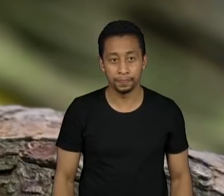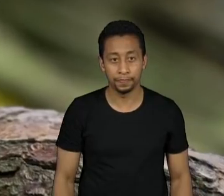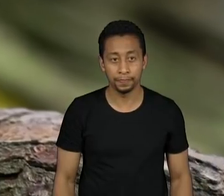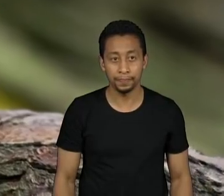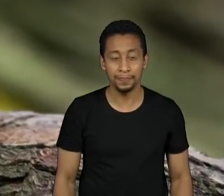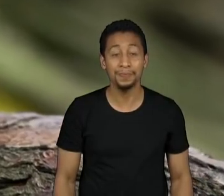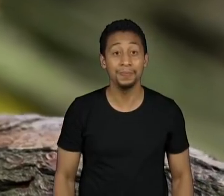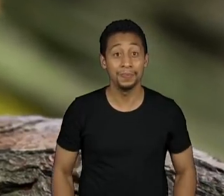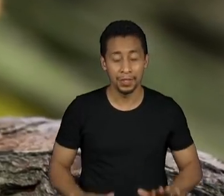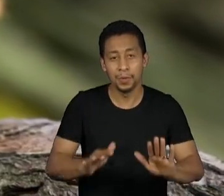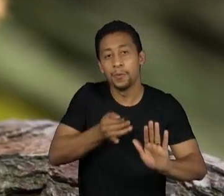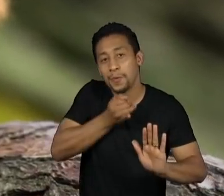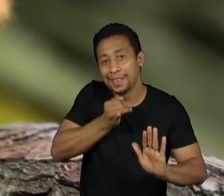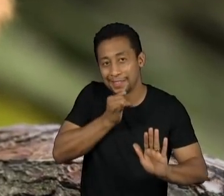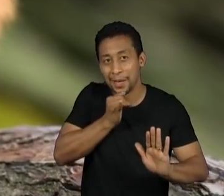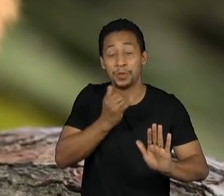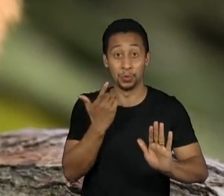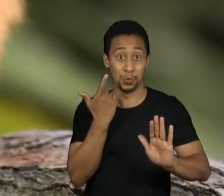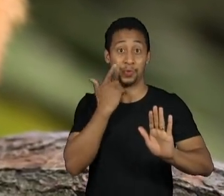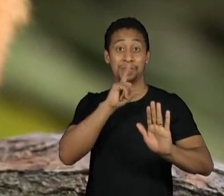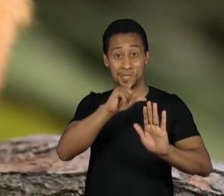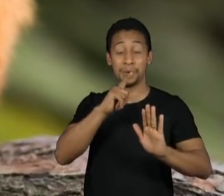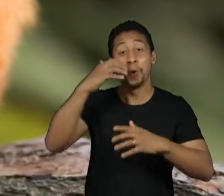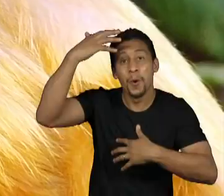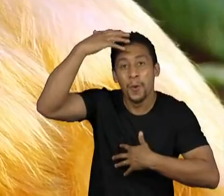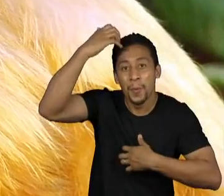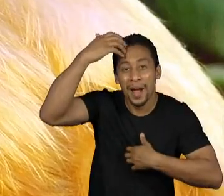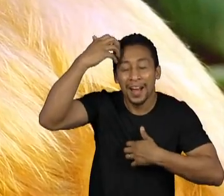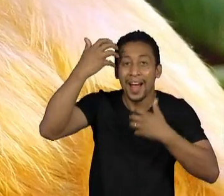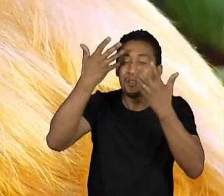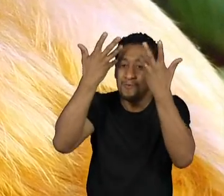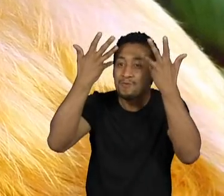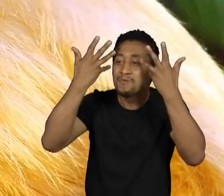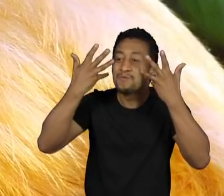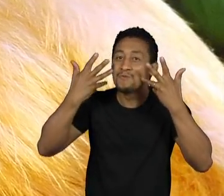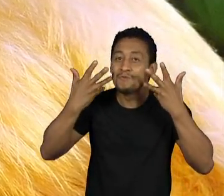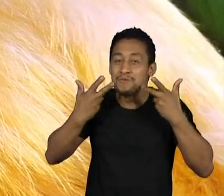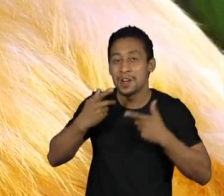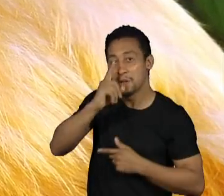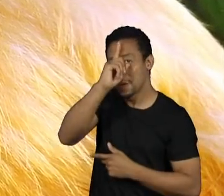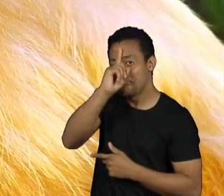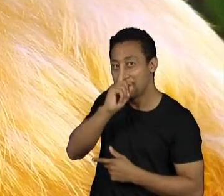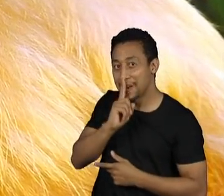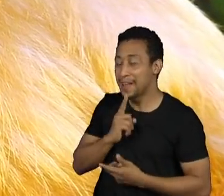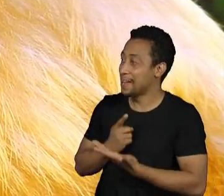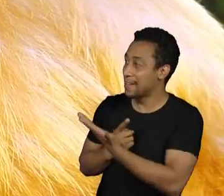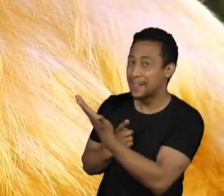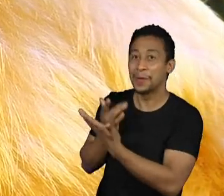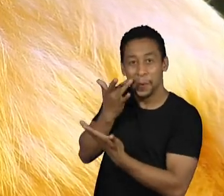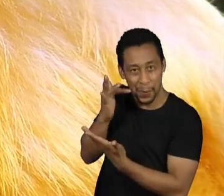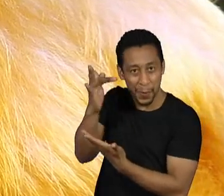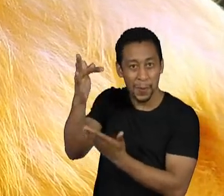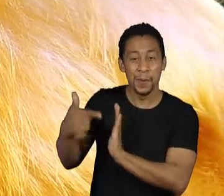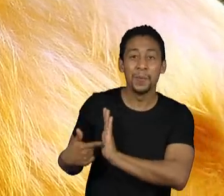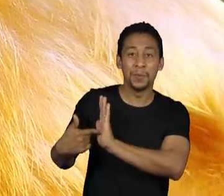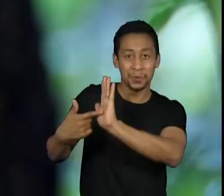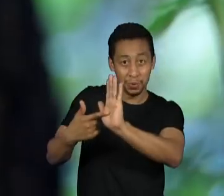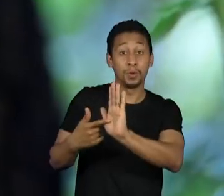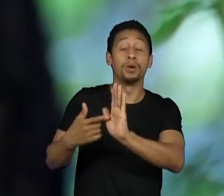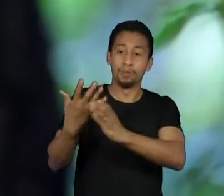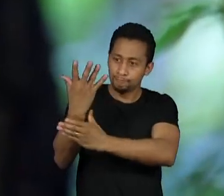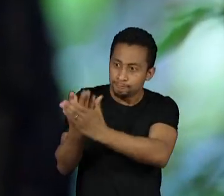Um grande exemplo de sucesso é o mico-leão dourado, né, que é uma espécie que estava muito